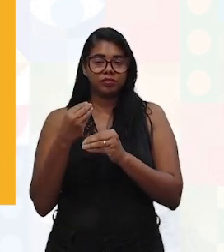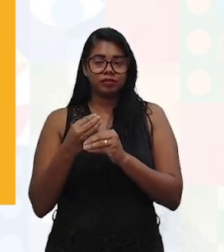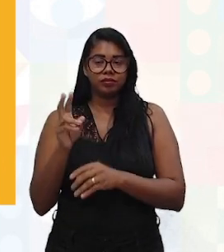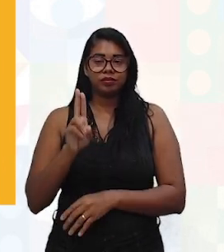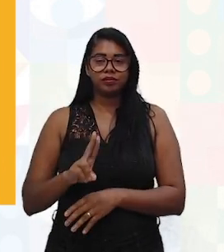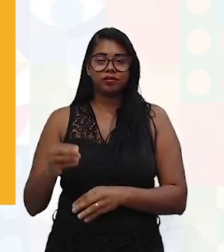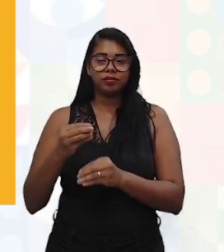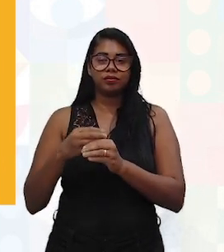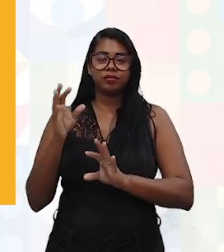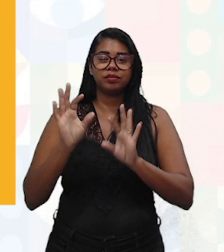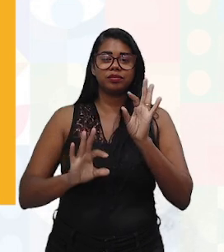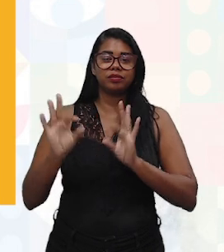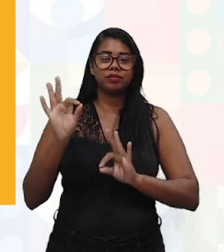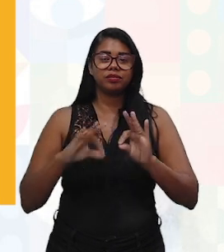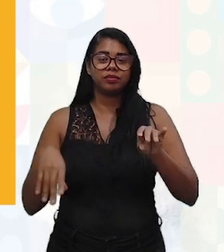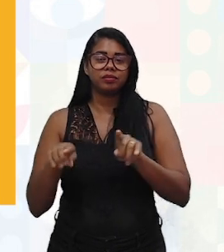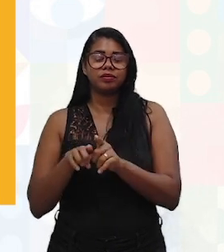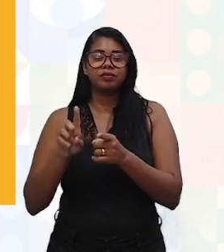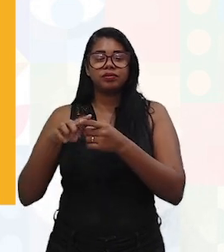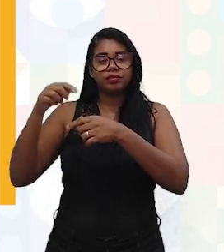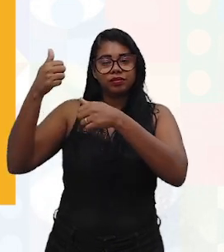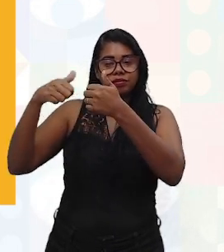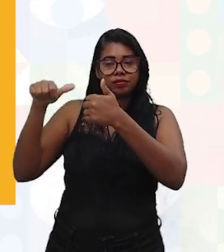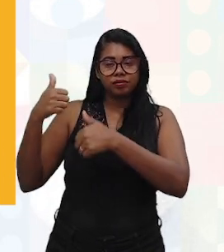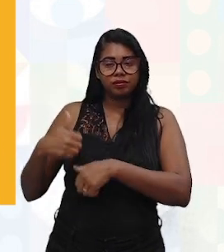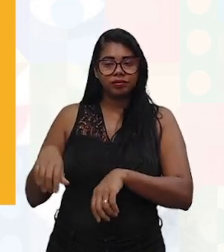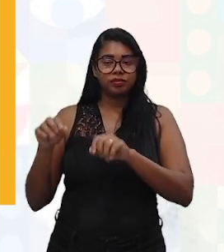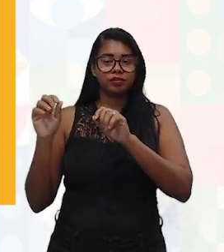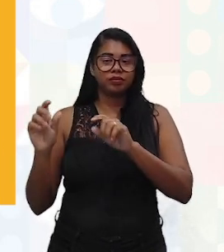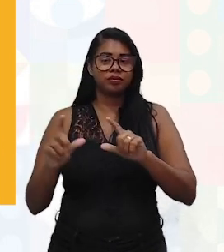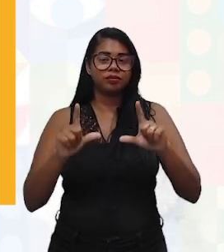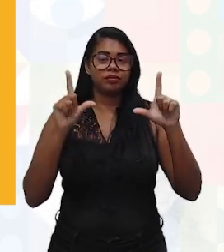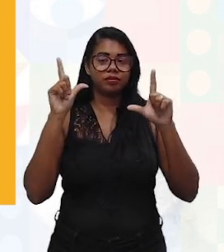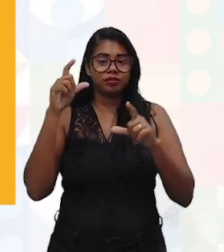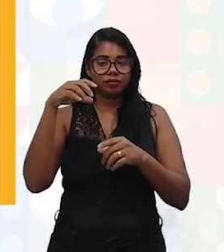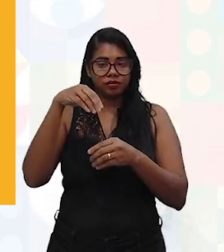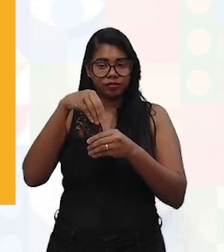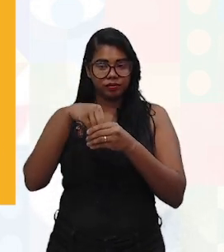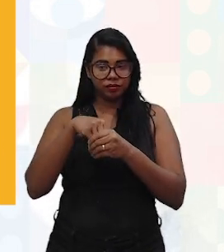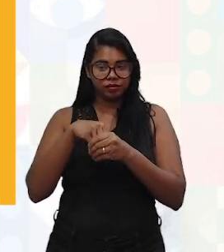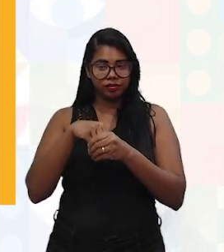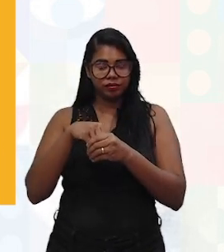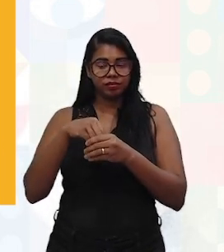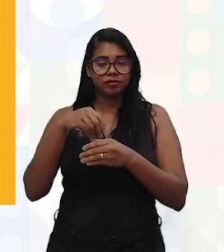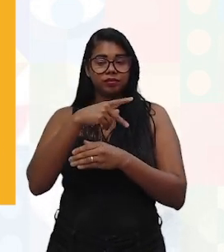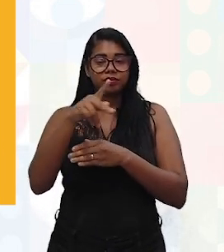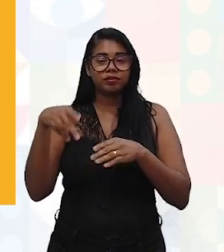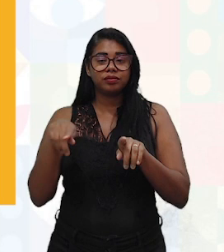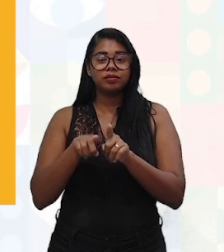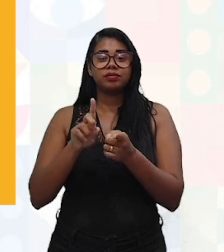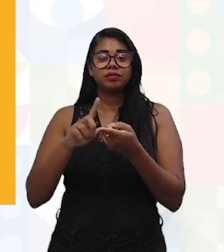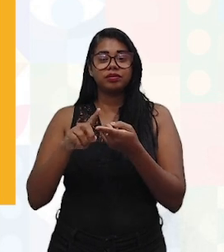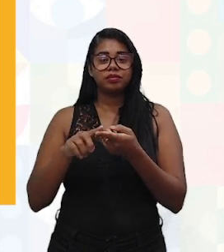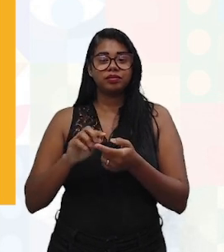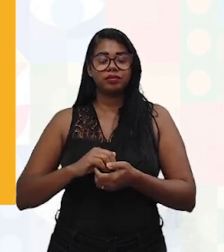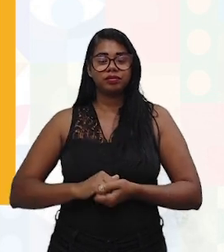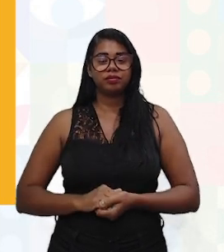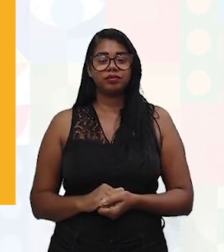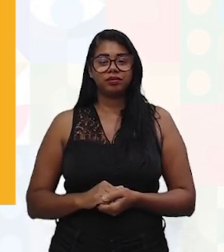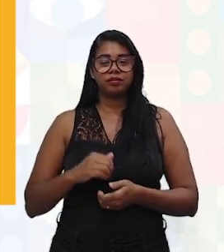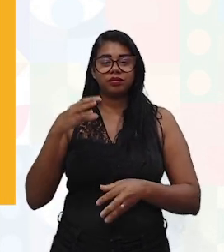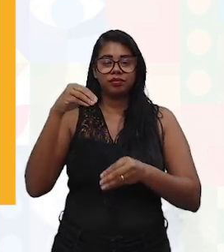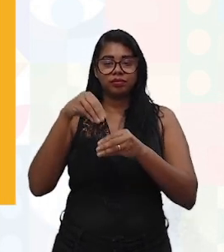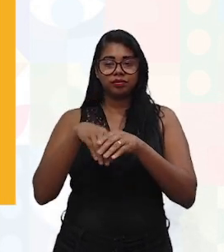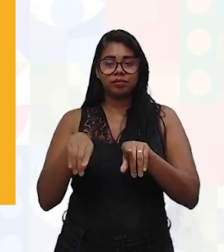nas organizações para analisar os cenários interno e externo. Lá no cenário interno, a